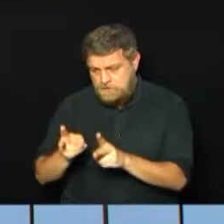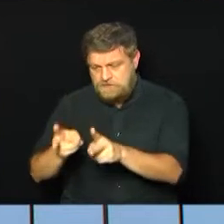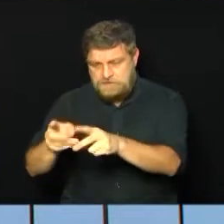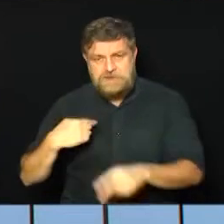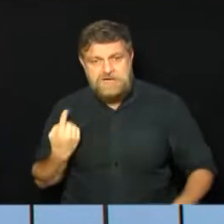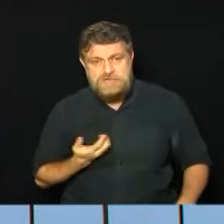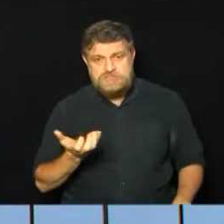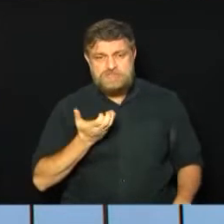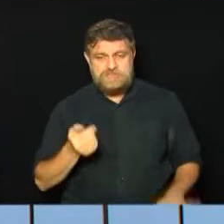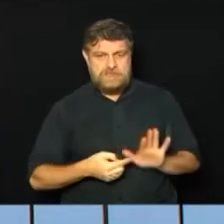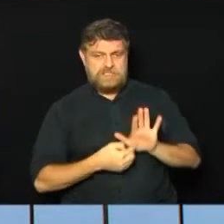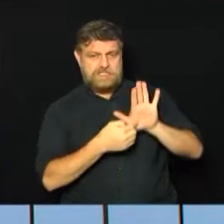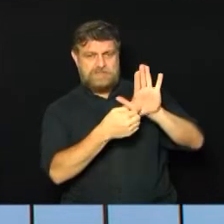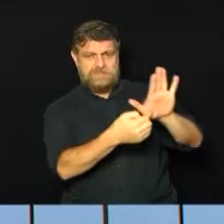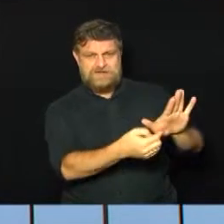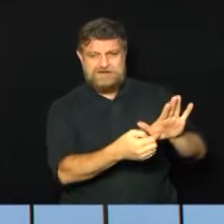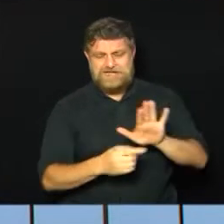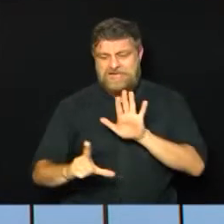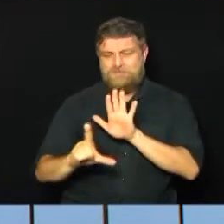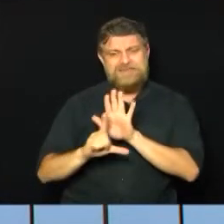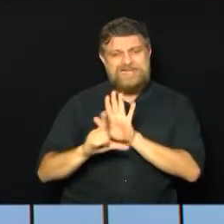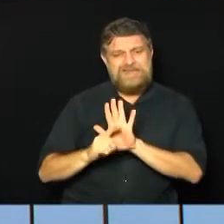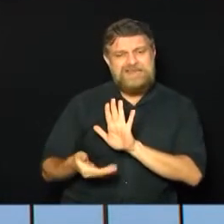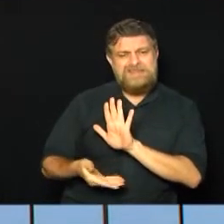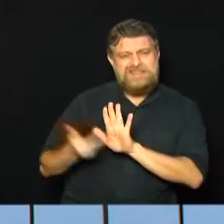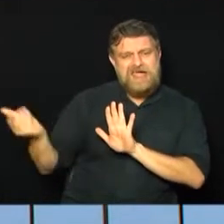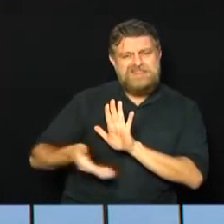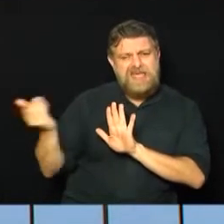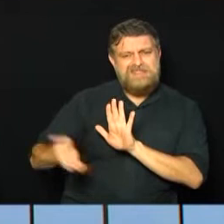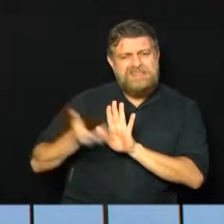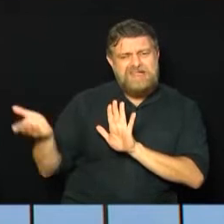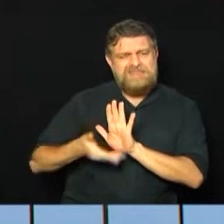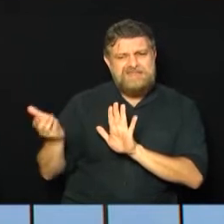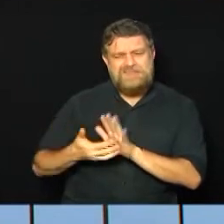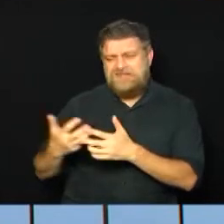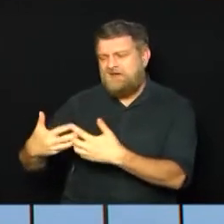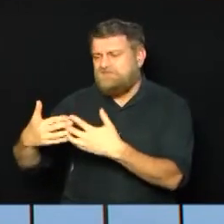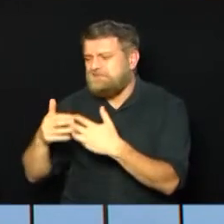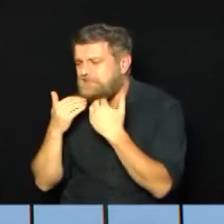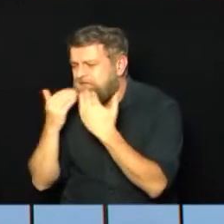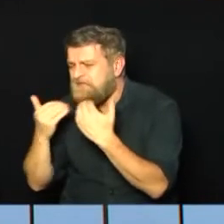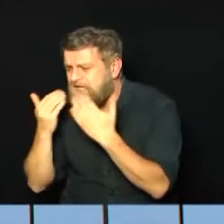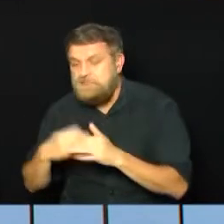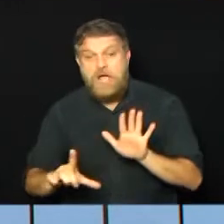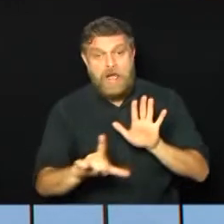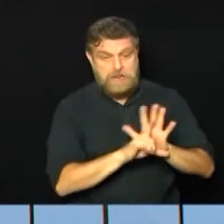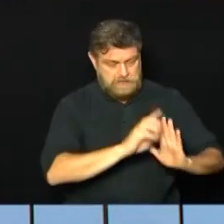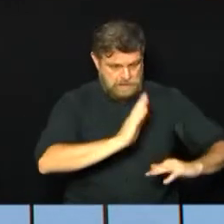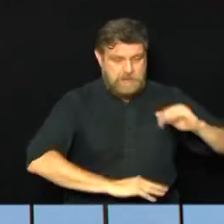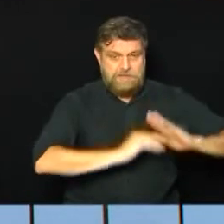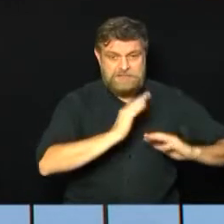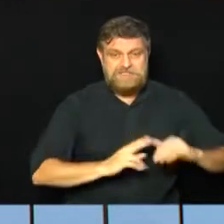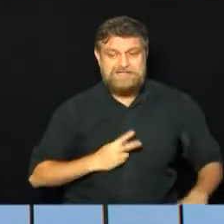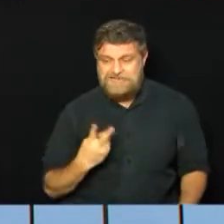apresentar, tirar muitas delas inúteis e consolidar outras. Então, às vezes, você tem 20 leis falando